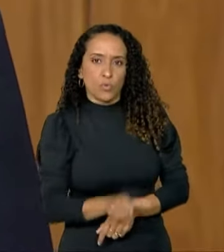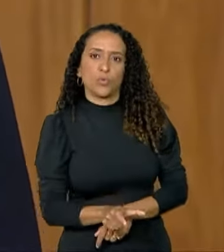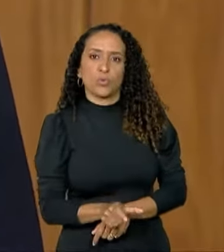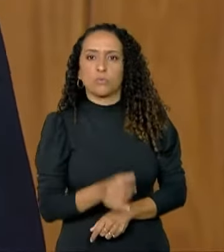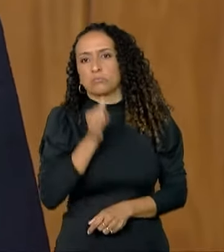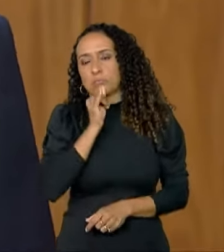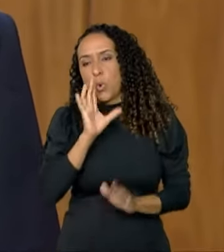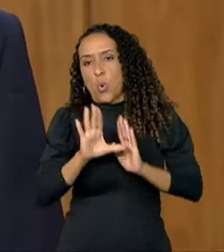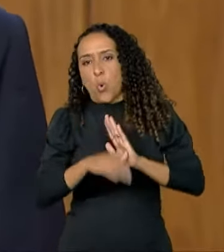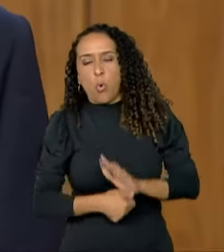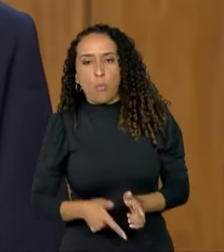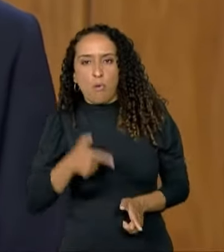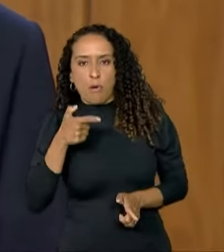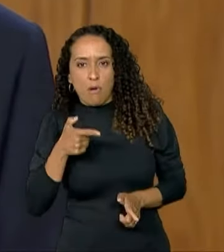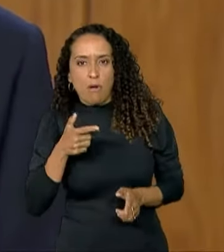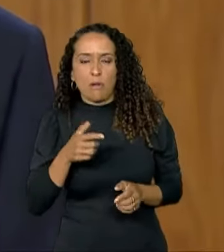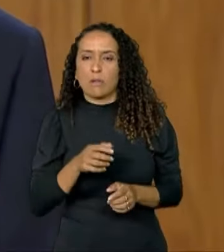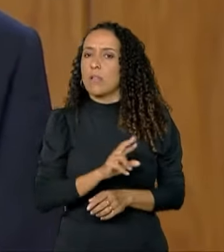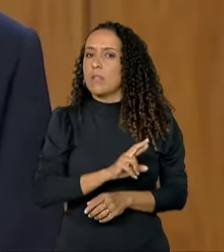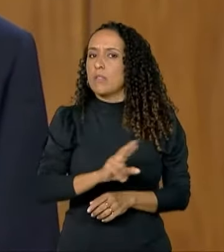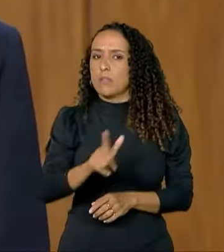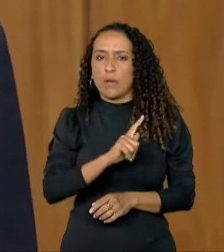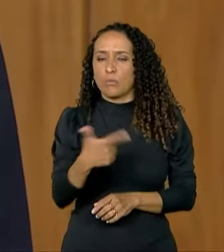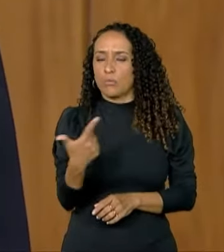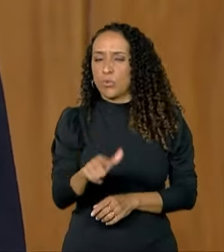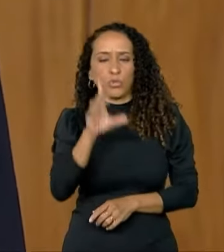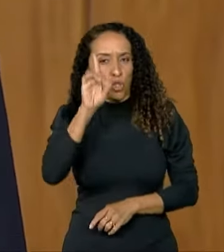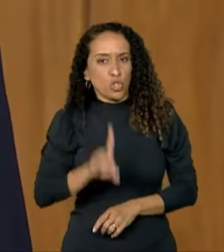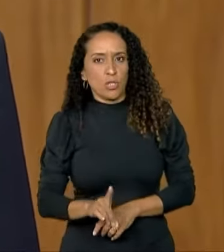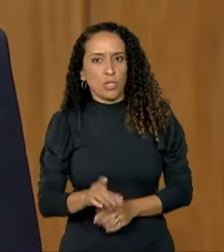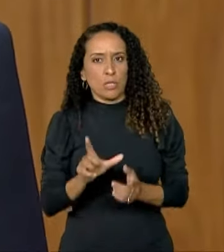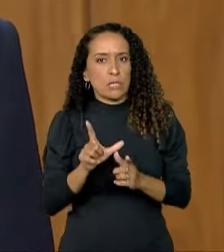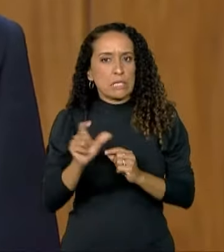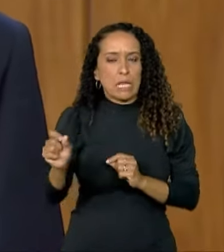exemplo, um roubo à mão armada, não terão direito a essas saídas temporárias.